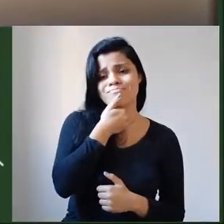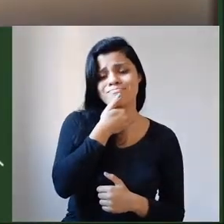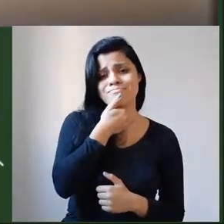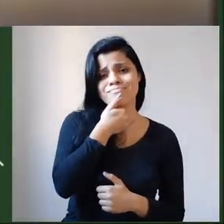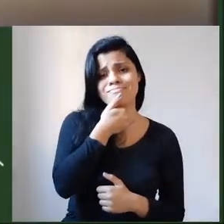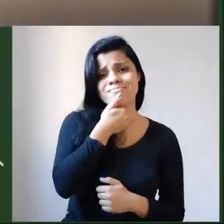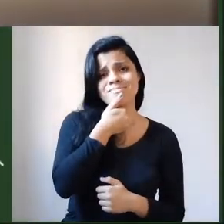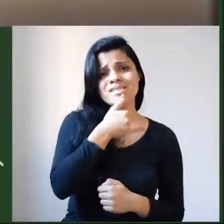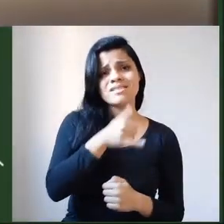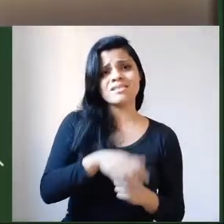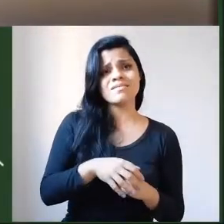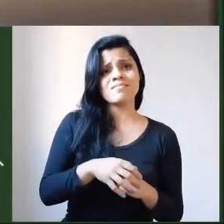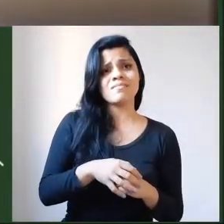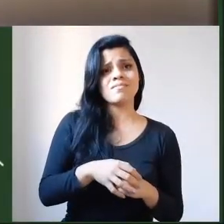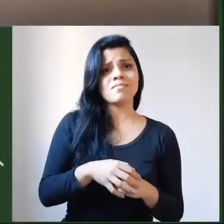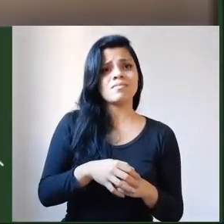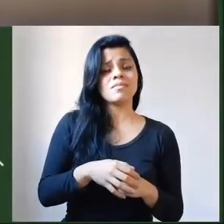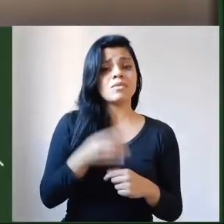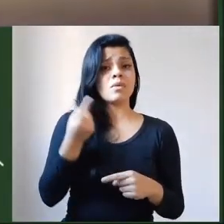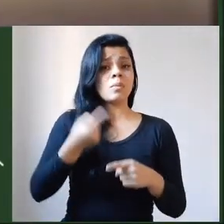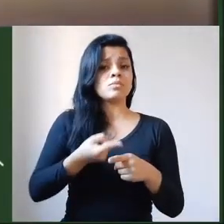de um agravo na nossa sociedade